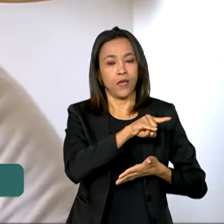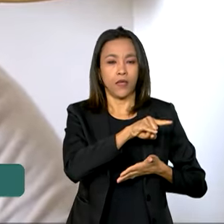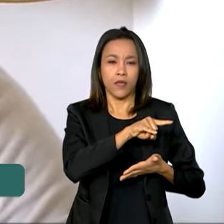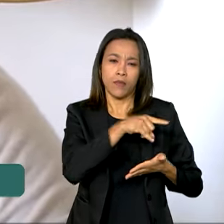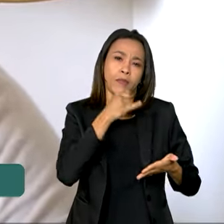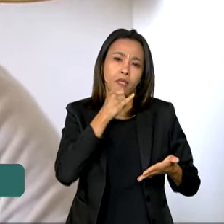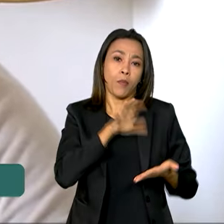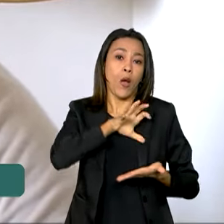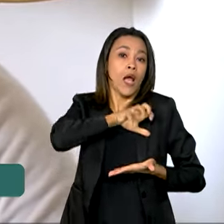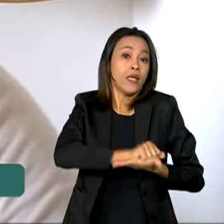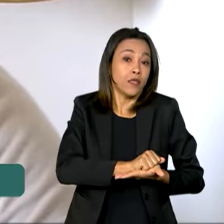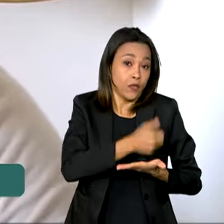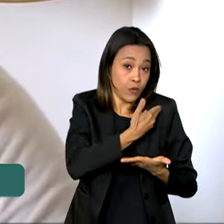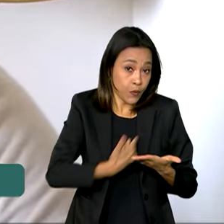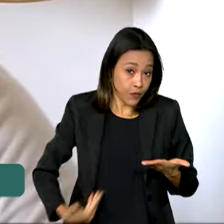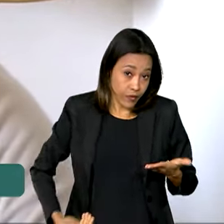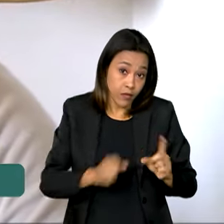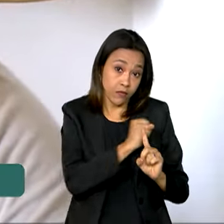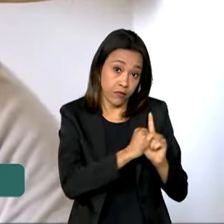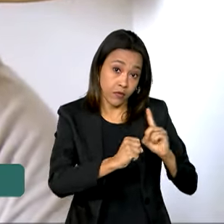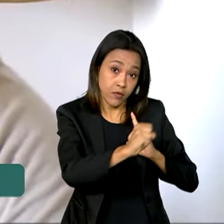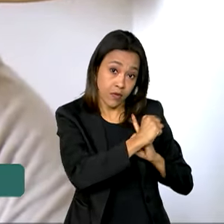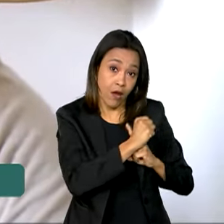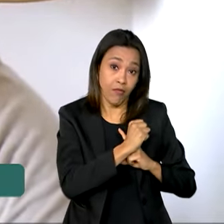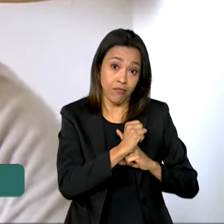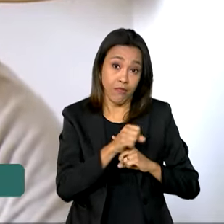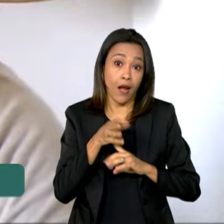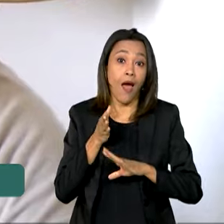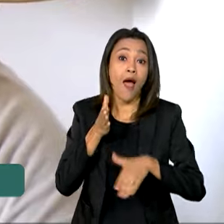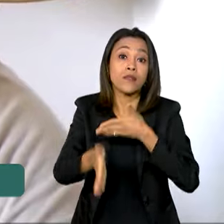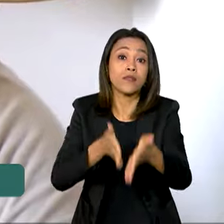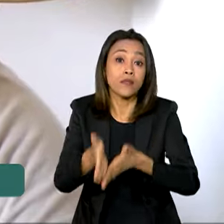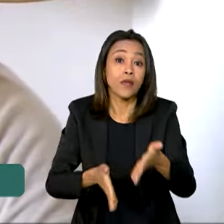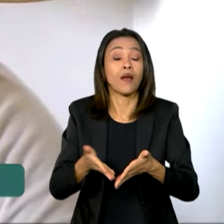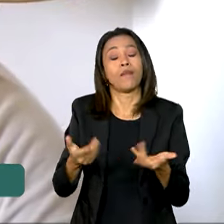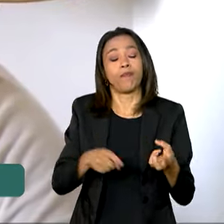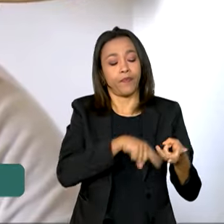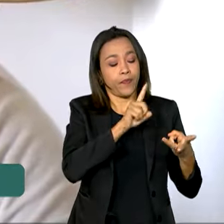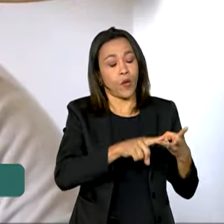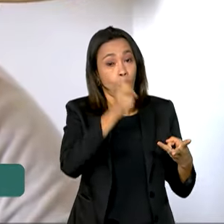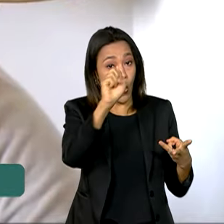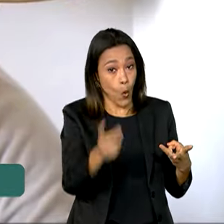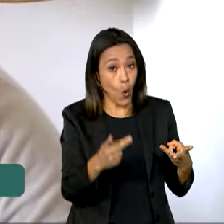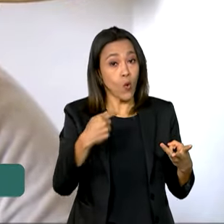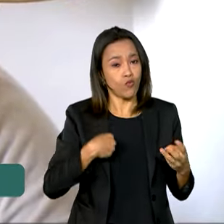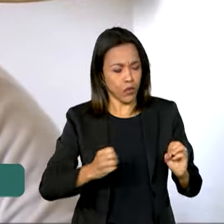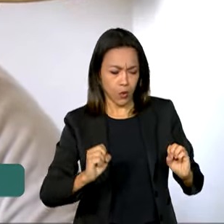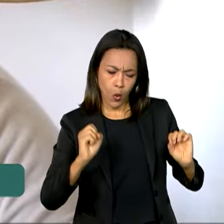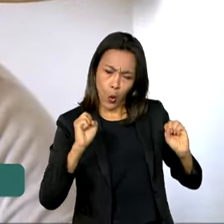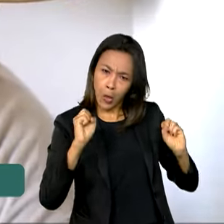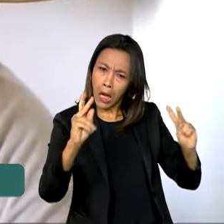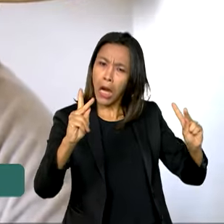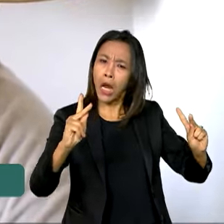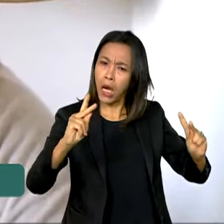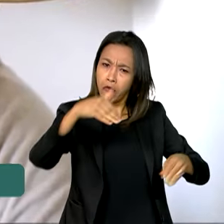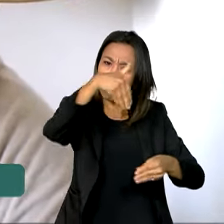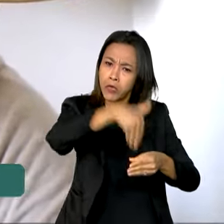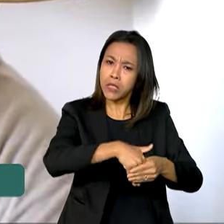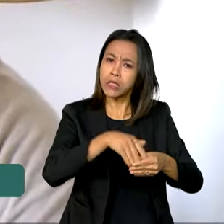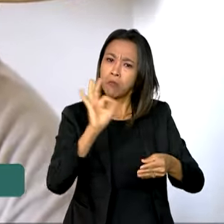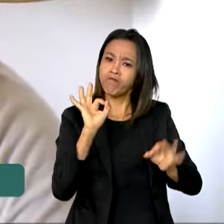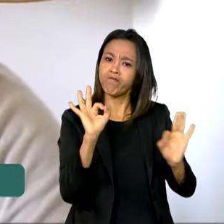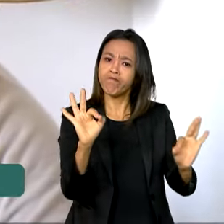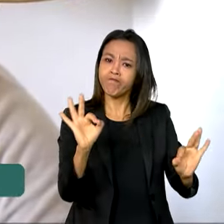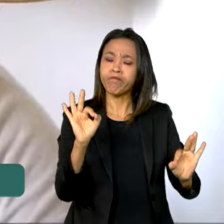no CadÚnico para acessar uma determinada política pública, ou uma certidão de quitação eleitoral para poder tirar um